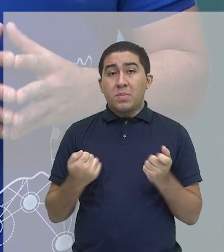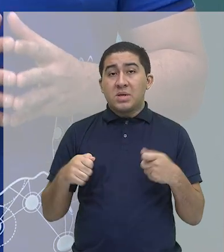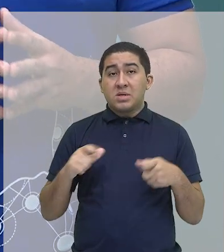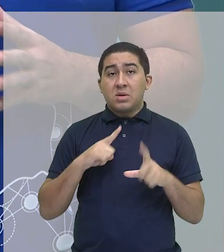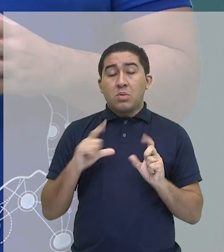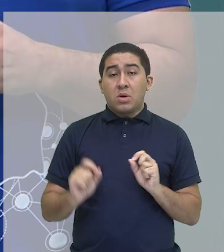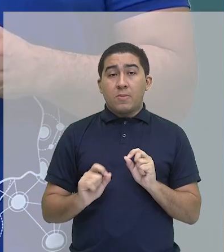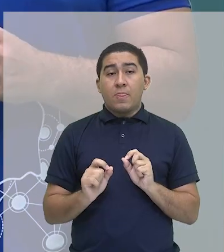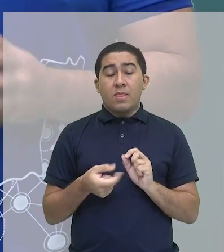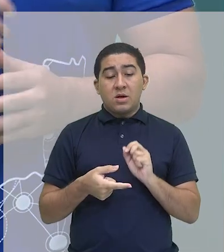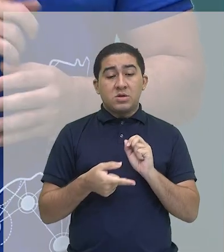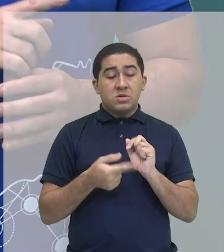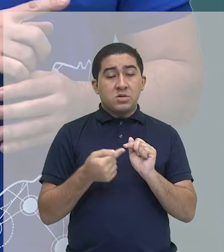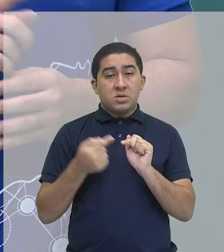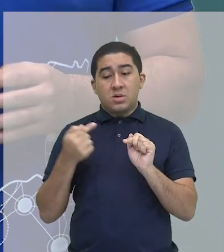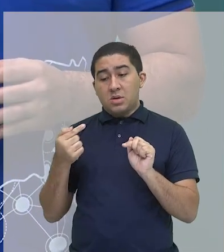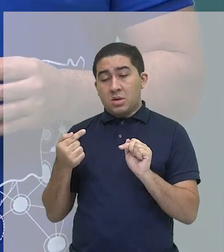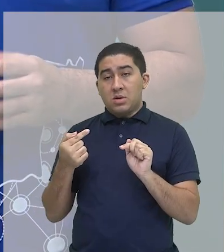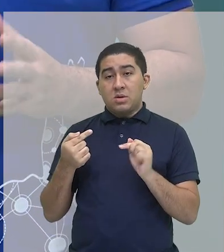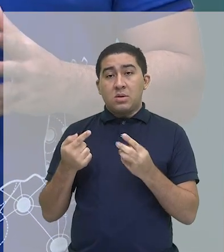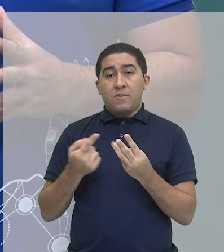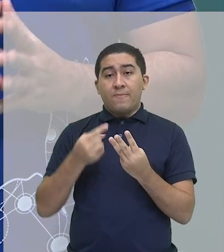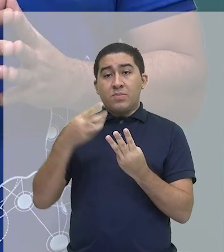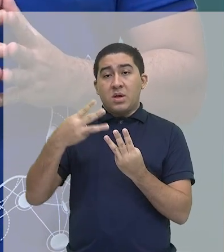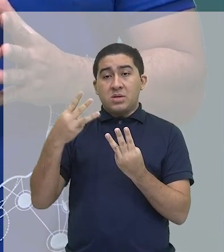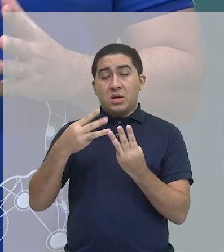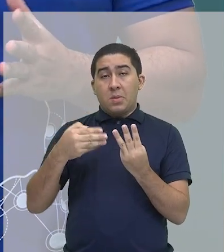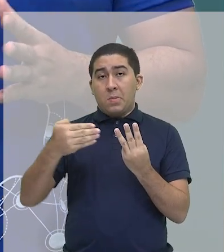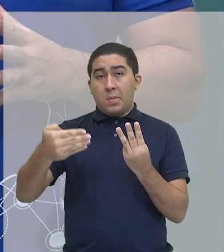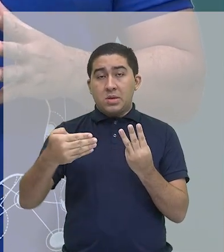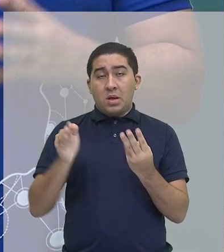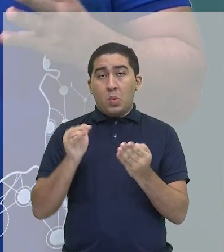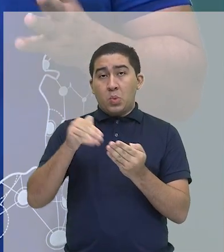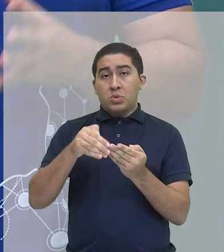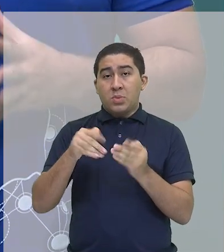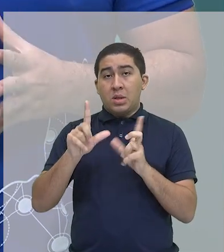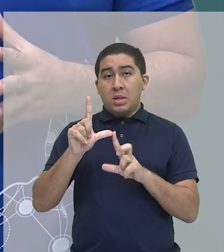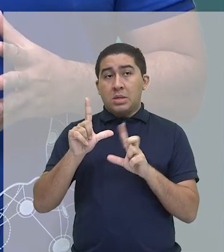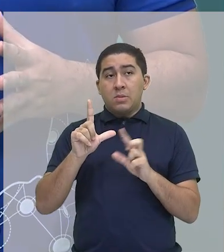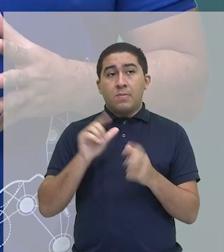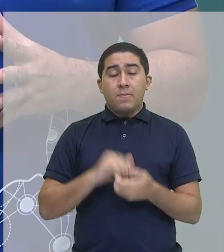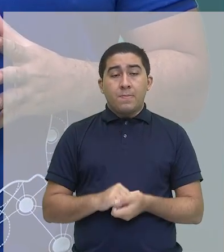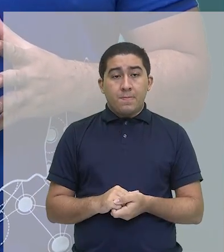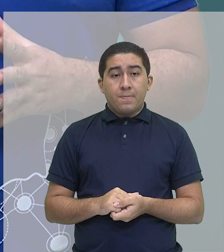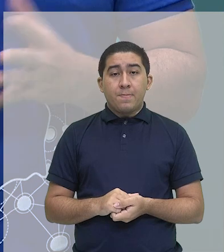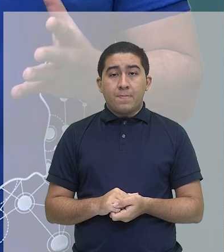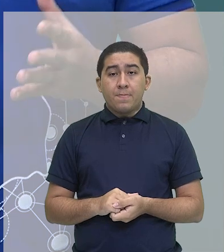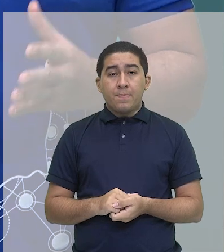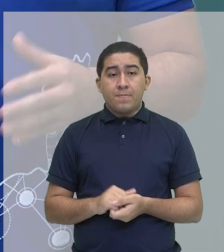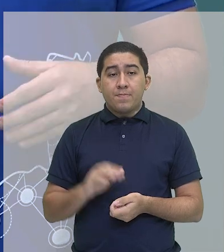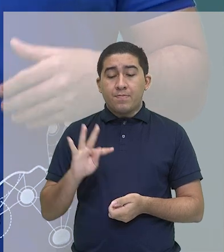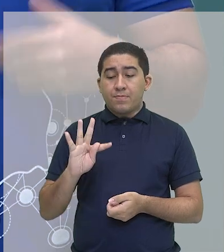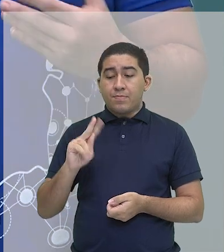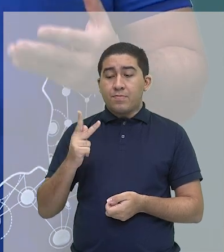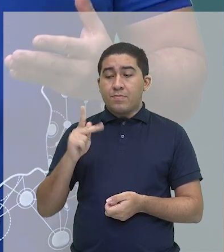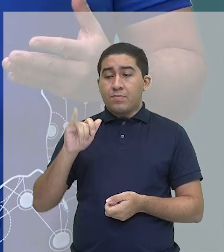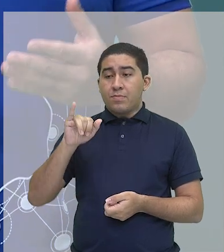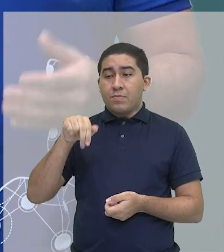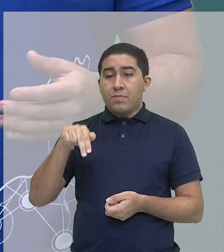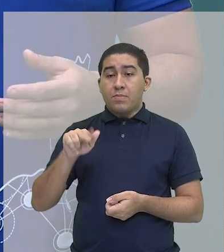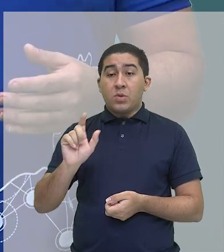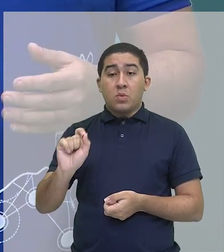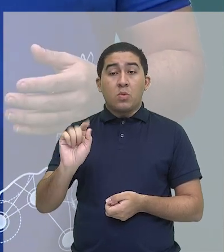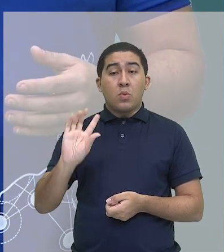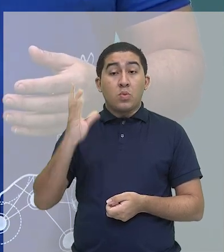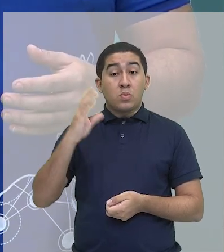trás para frente, ok? Trás, frente. Bom, e aí nós temos aí, ó, thin. O que vai acontecer?